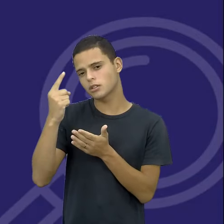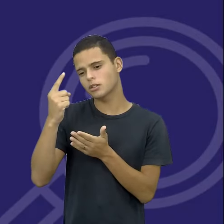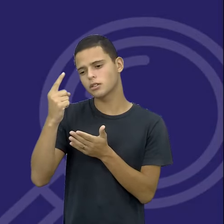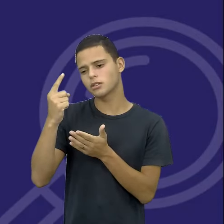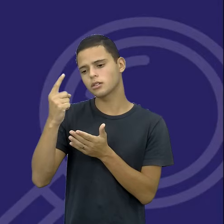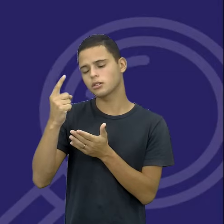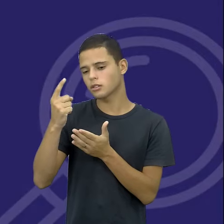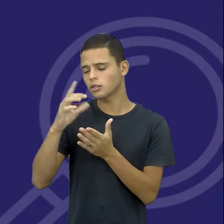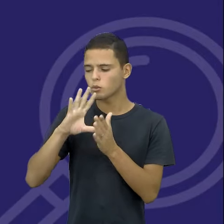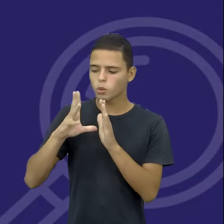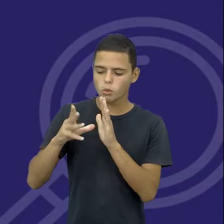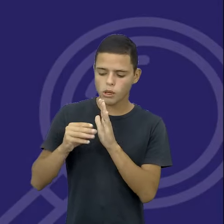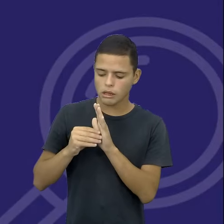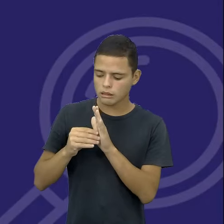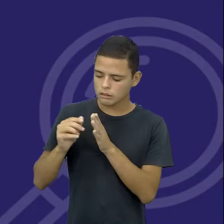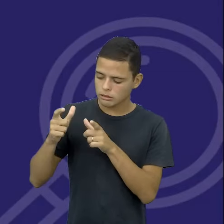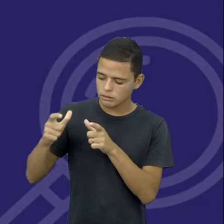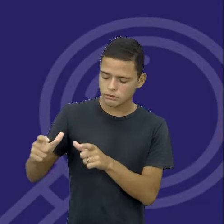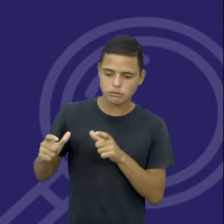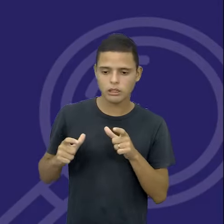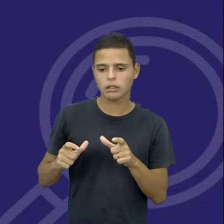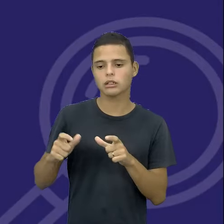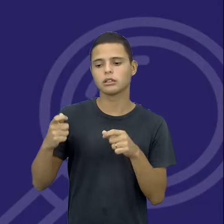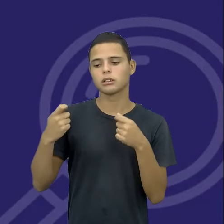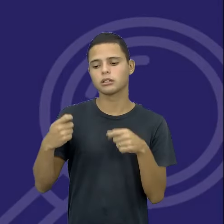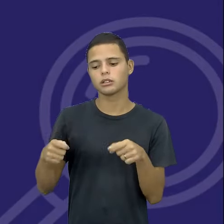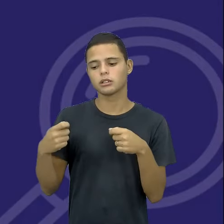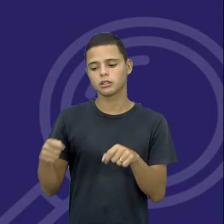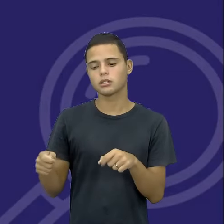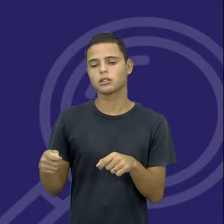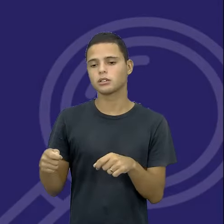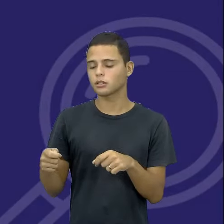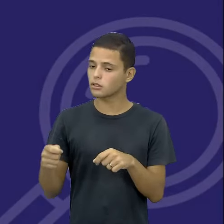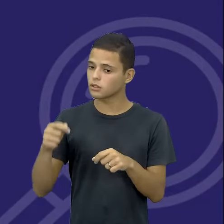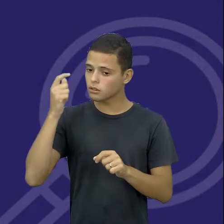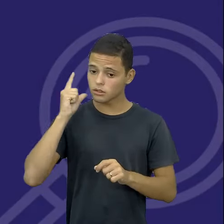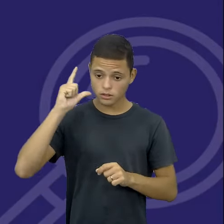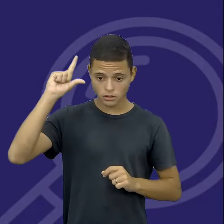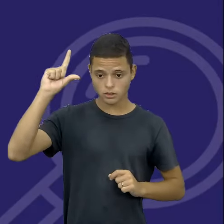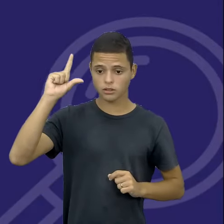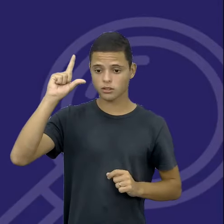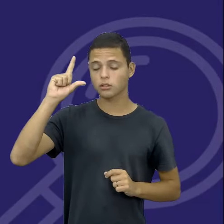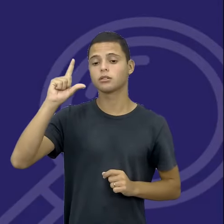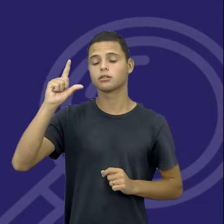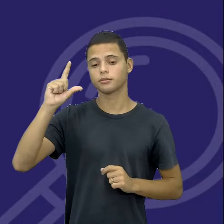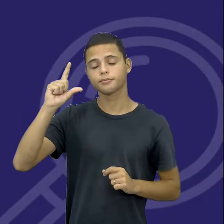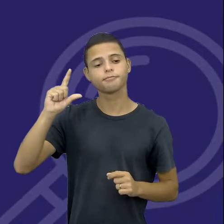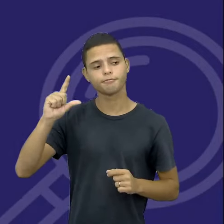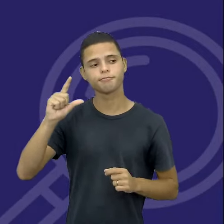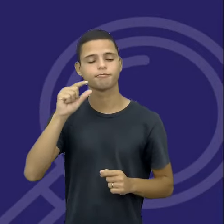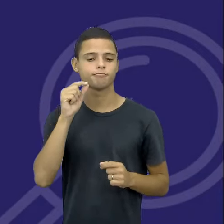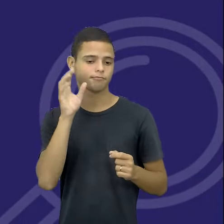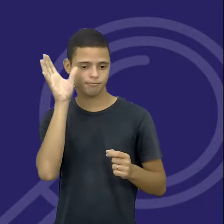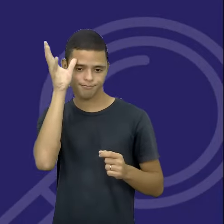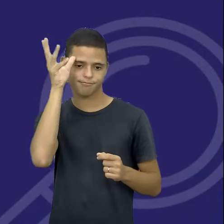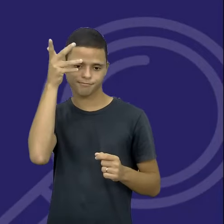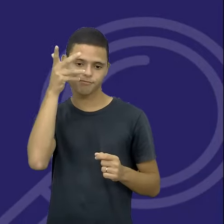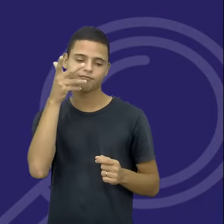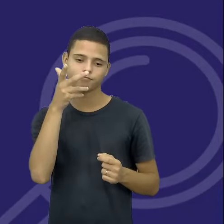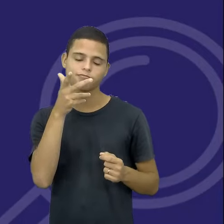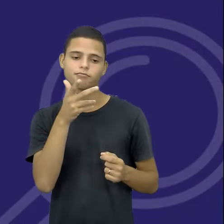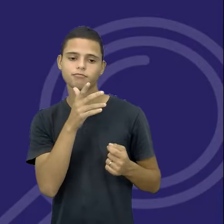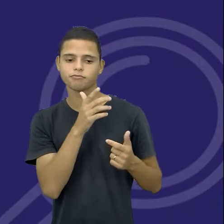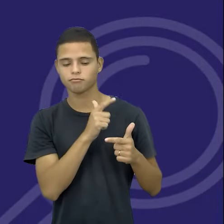passinhos que precisam, né, e são necessários para que ocorra a consolidação, né,